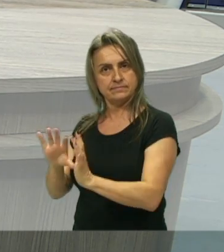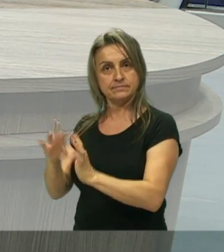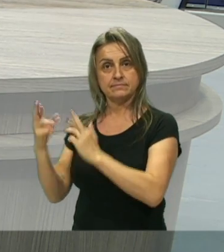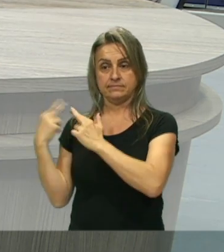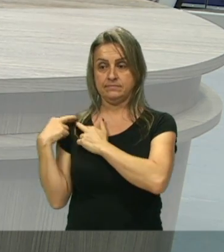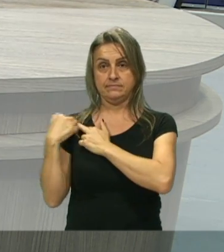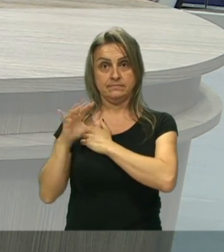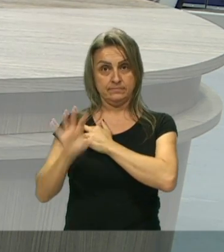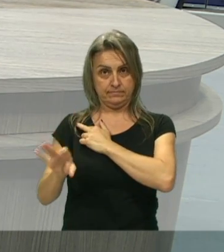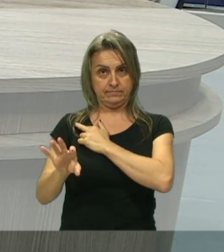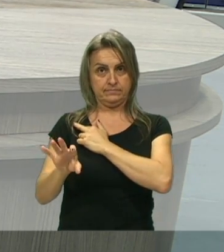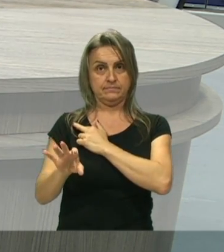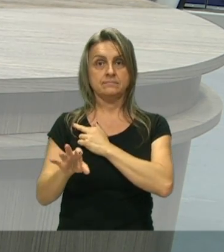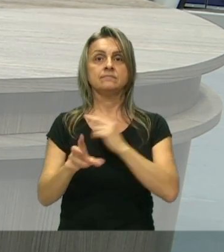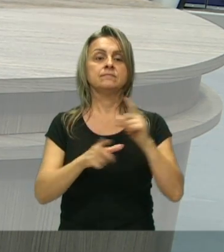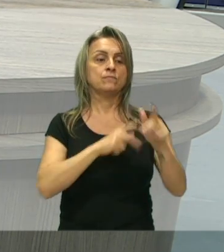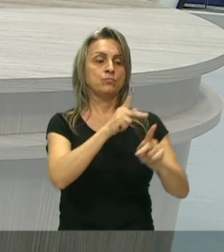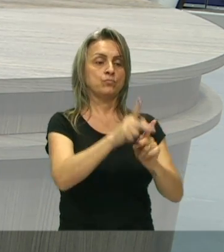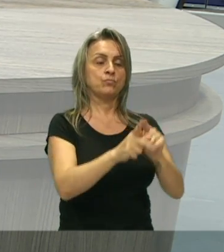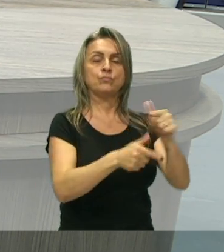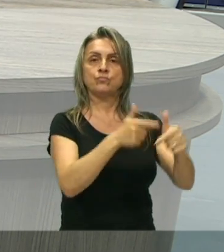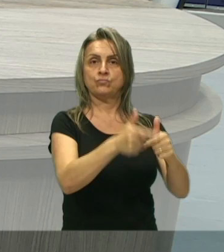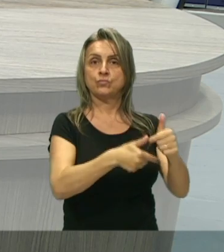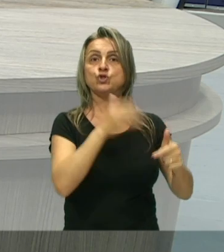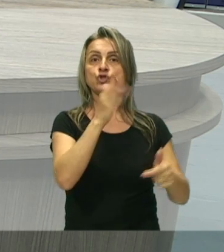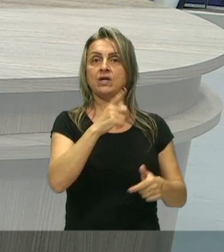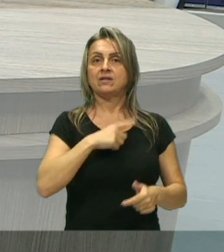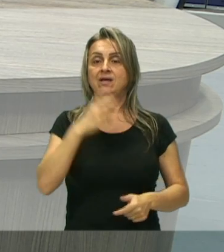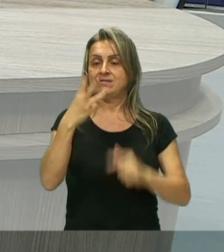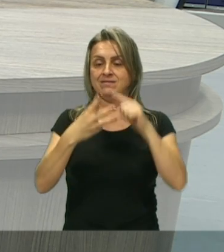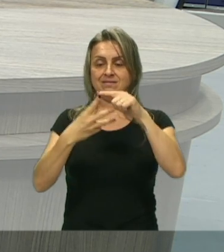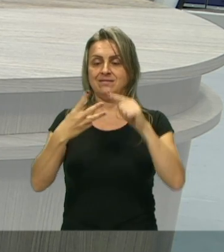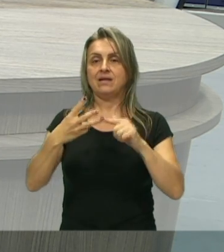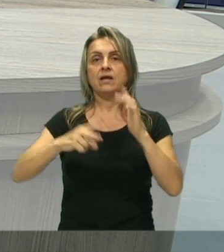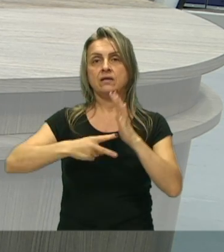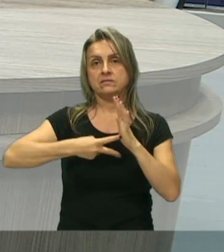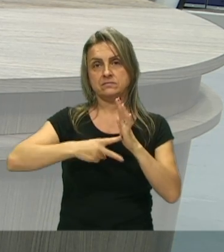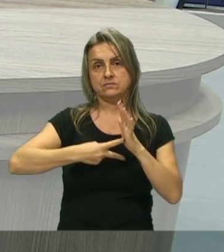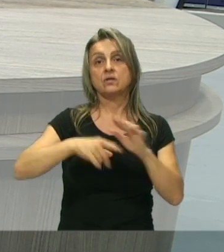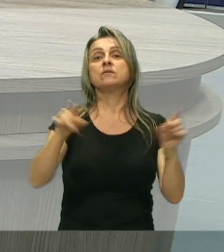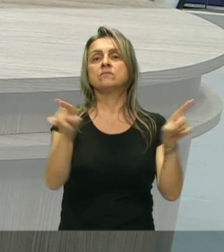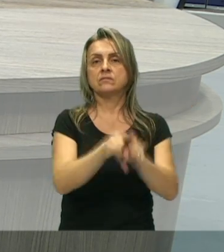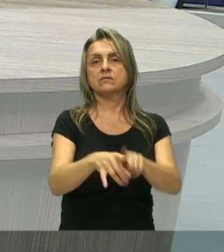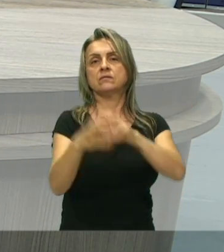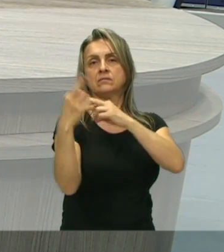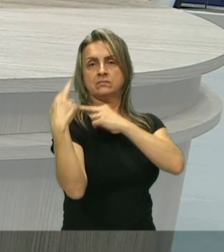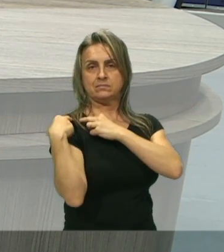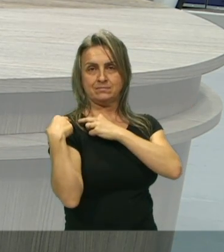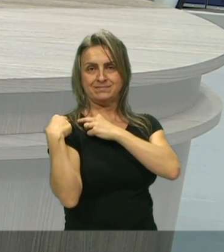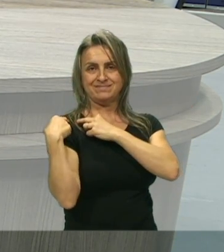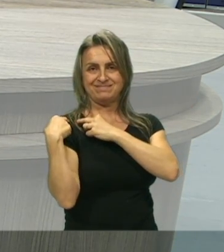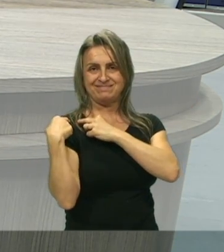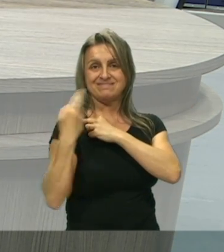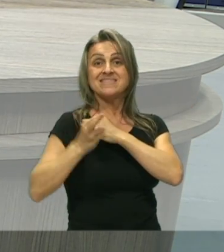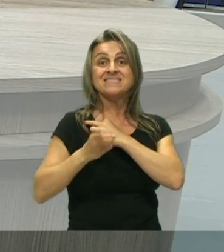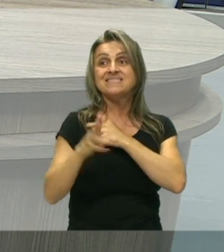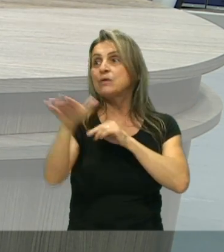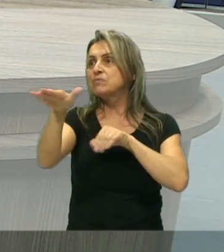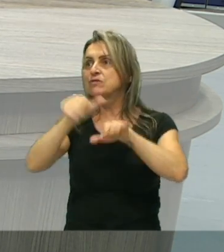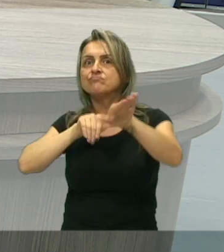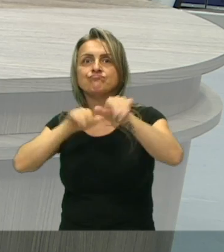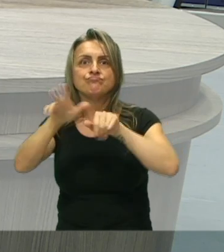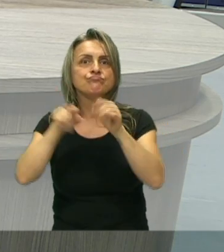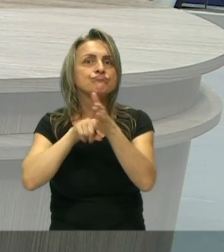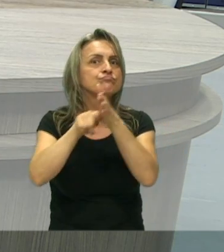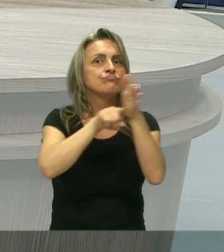trabalhadores, nós já temos 3 sindicatos também que já tomaram conta dessa situação. Então agora a gente já está buscando nomes